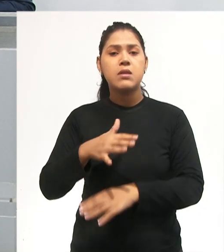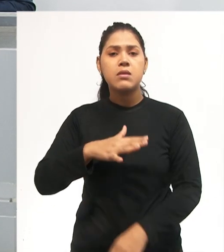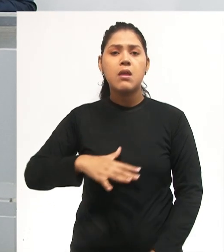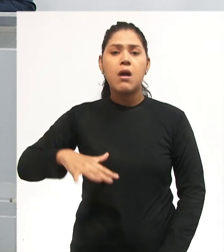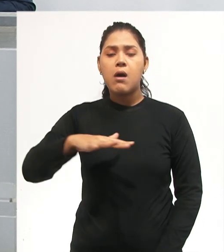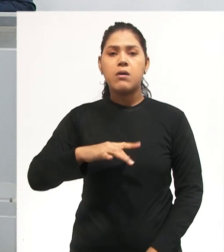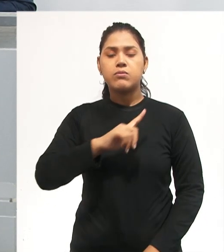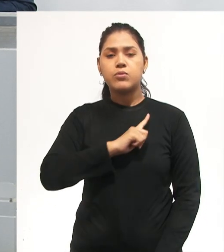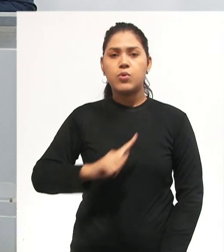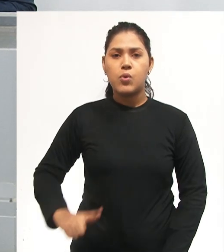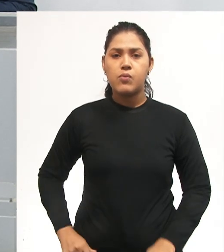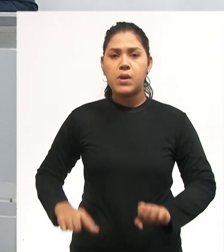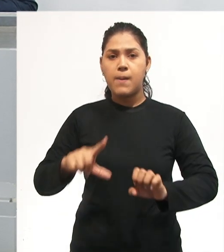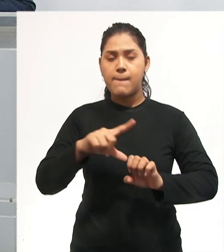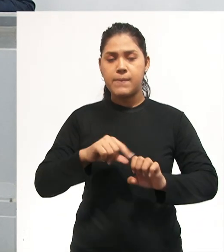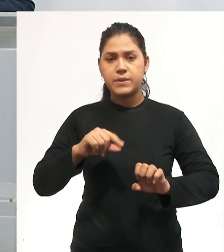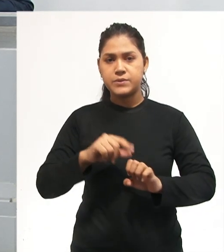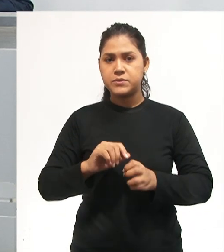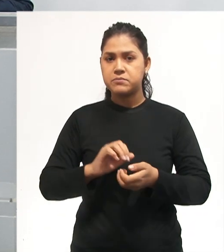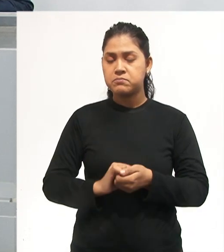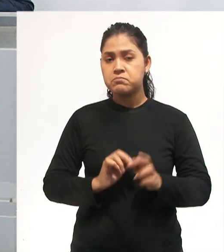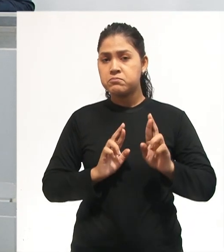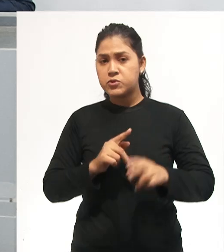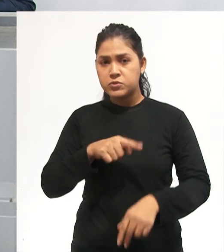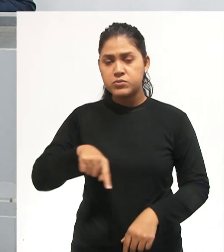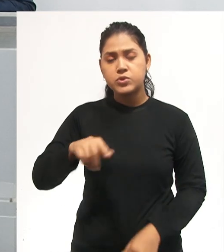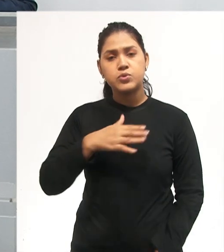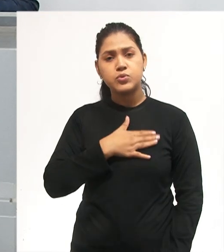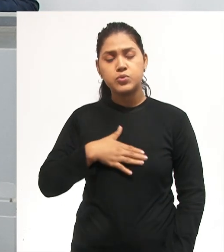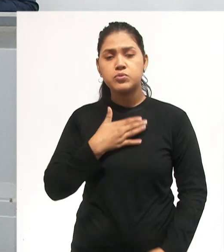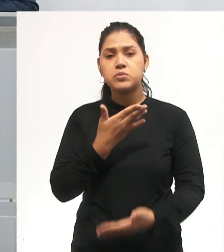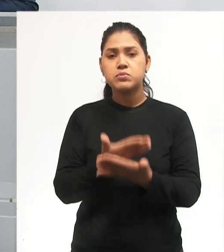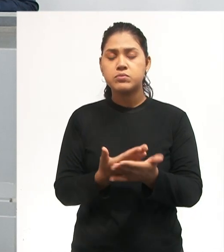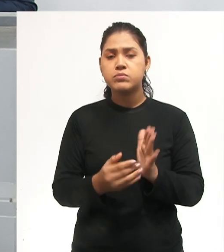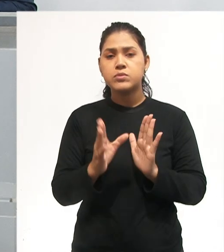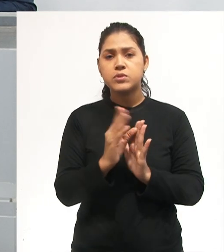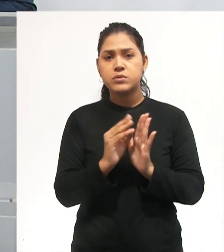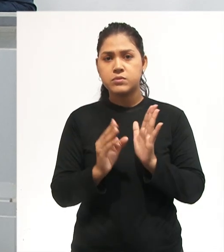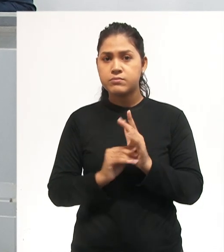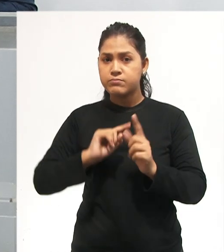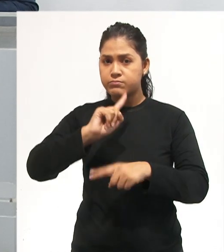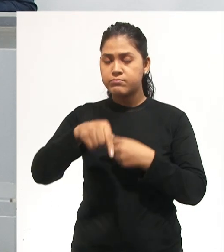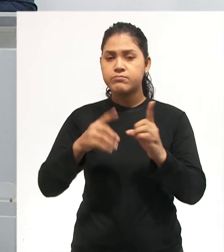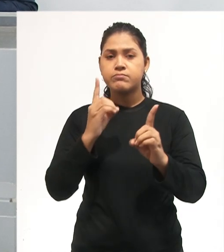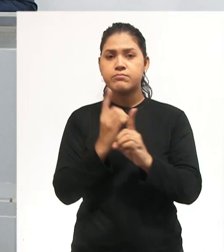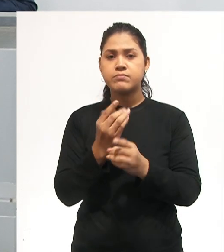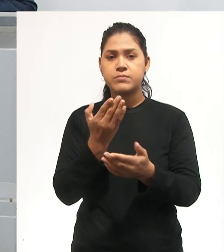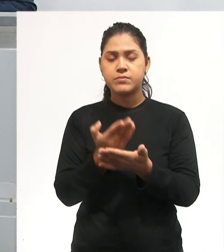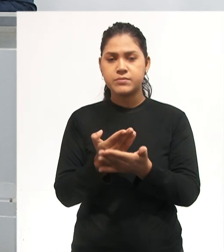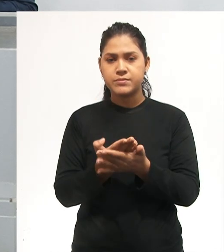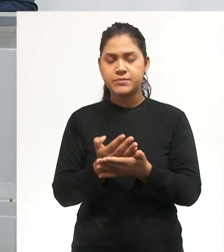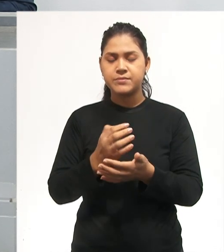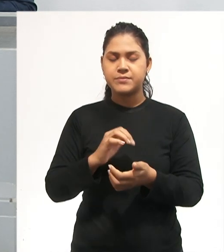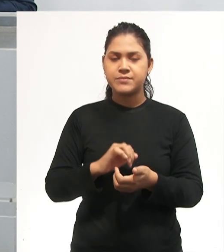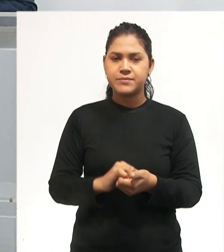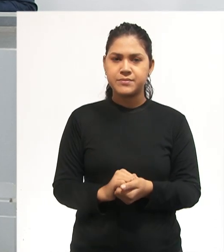o Estado empreendedor, tá bom? Espero que você tenha gostado desse conteúdo e te vejo na nossa próxima aula.